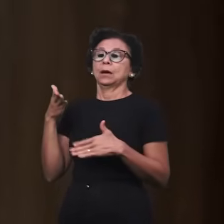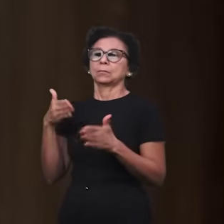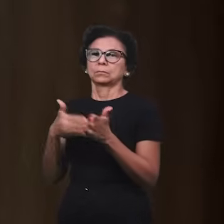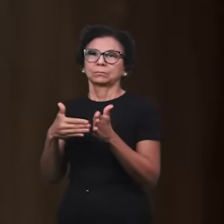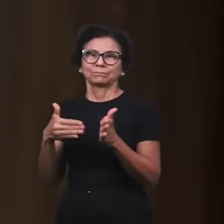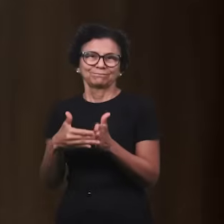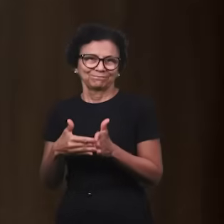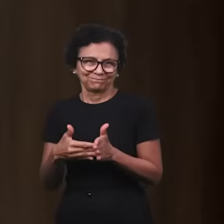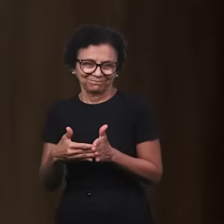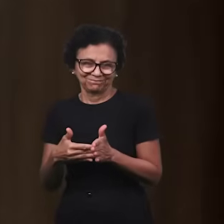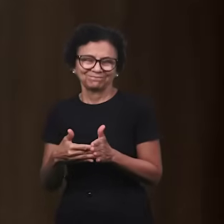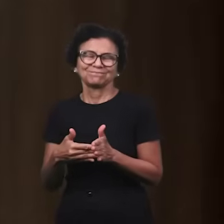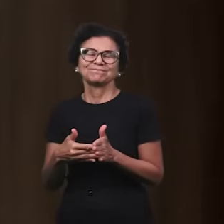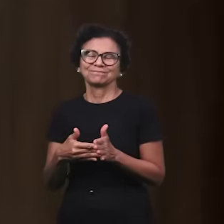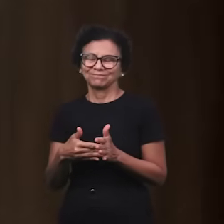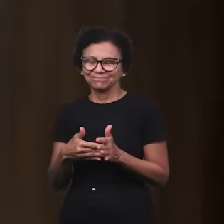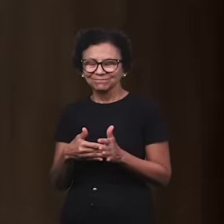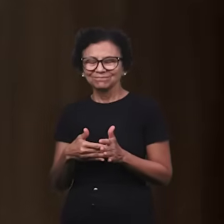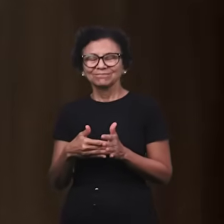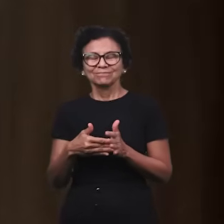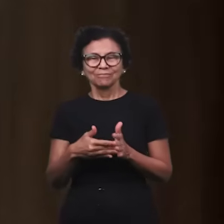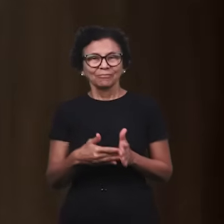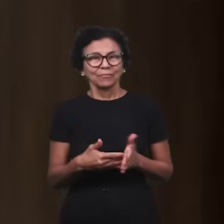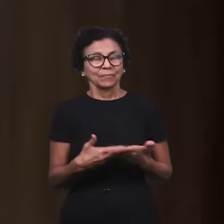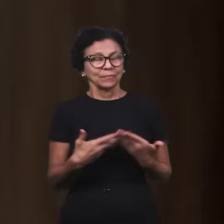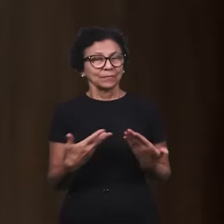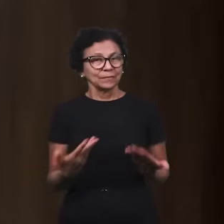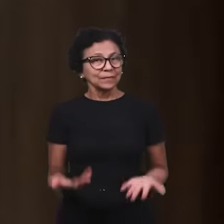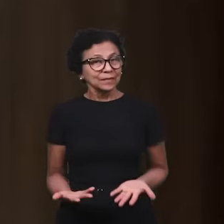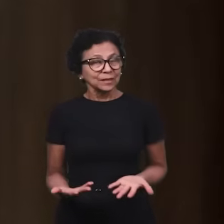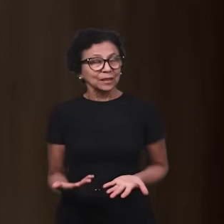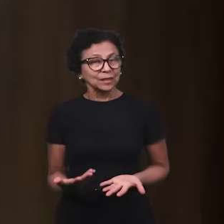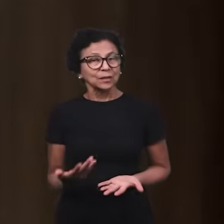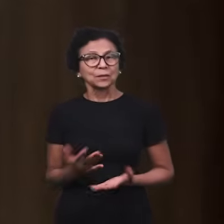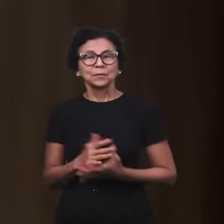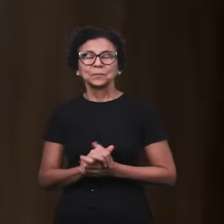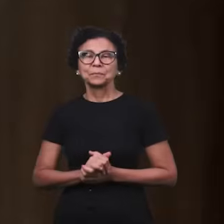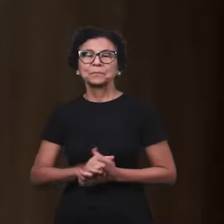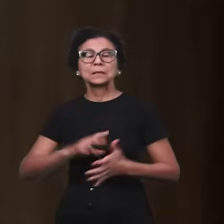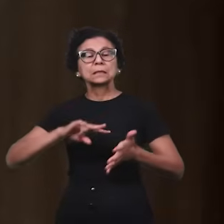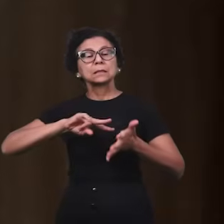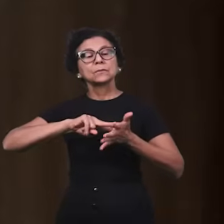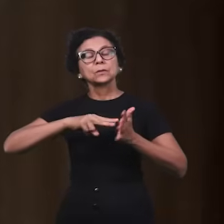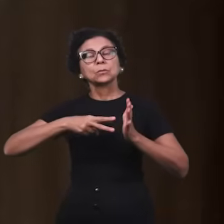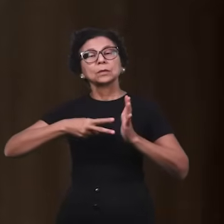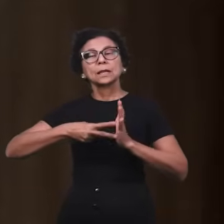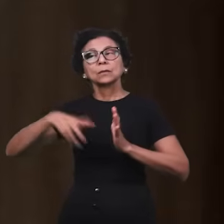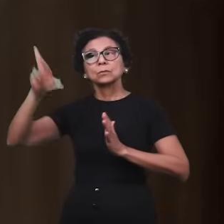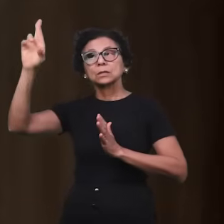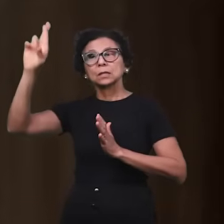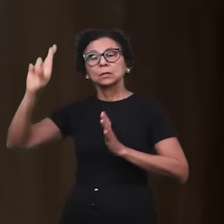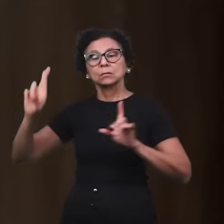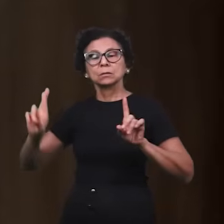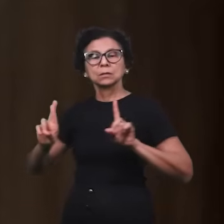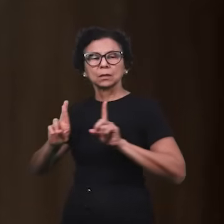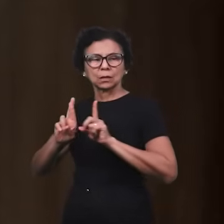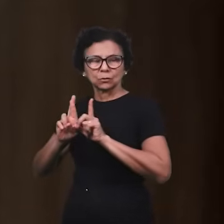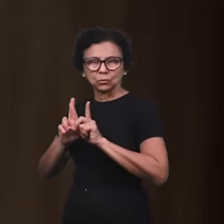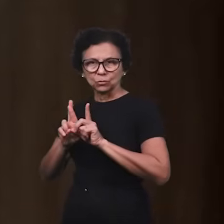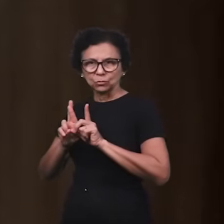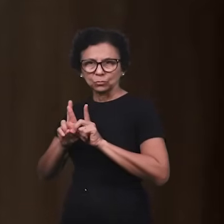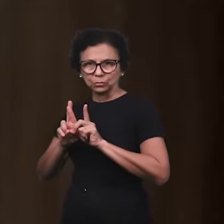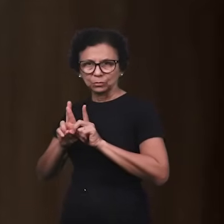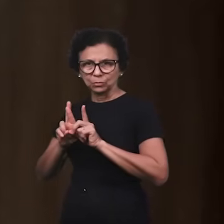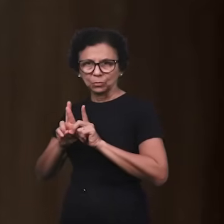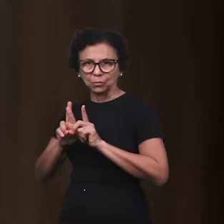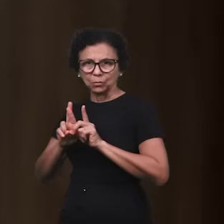é maravilhoso. Porque se o Senhor está em volta da nossa casa, o inimigo não consegue entrar. Não